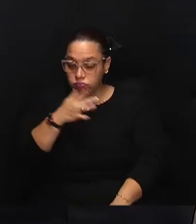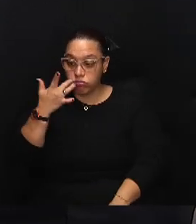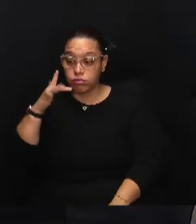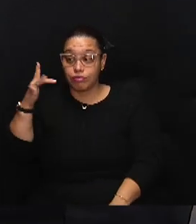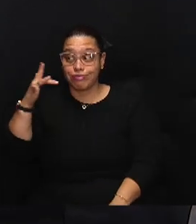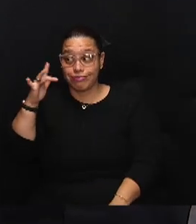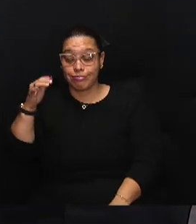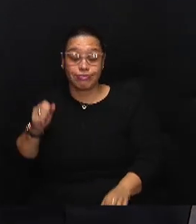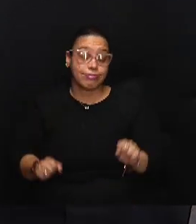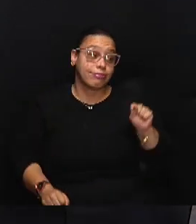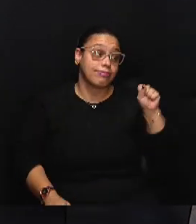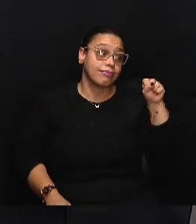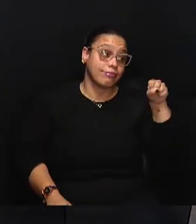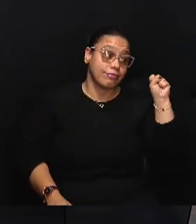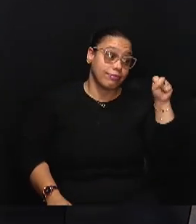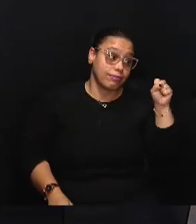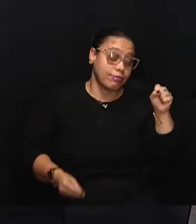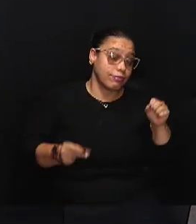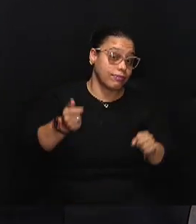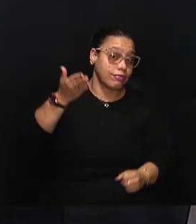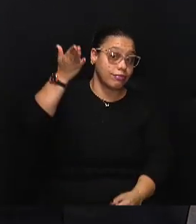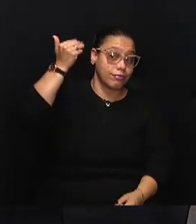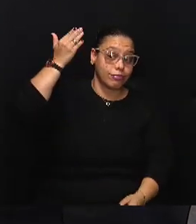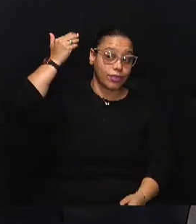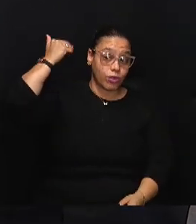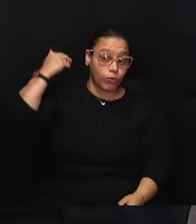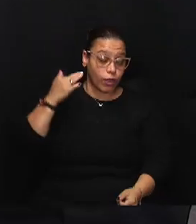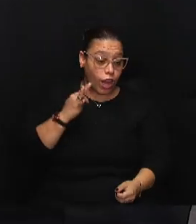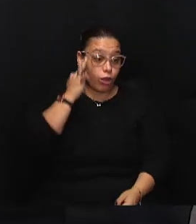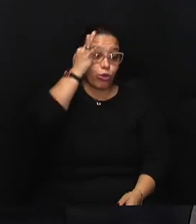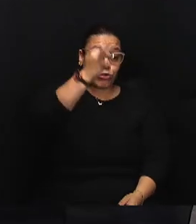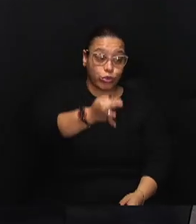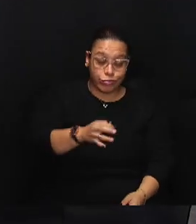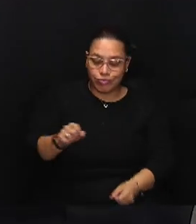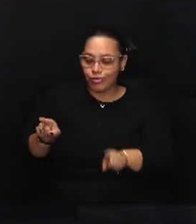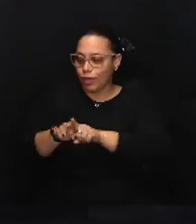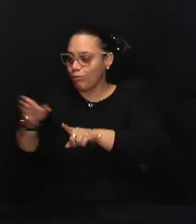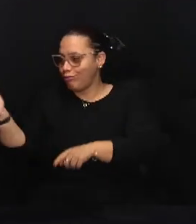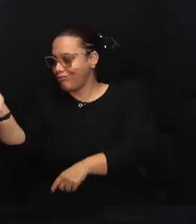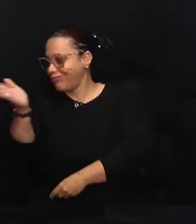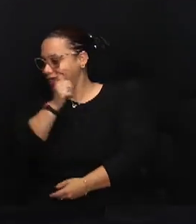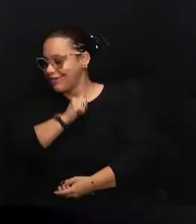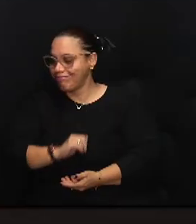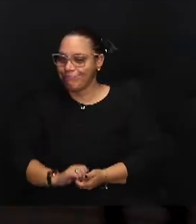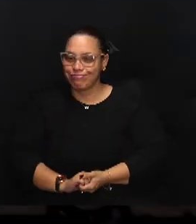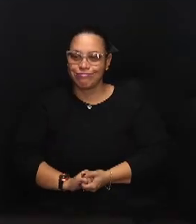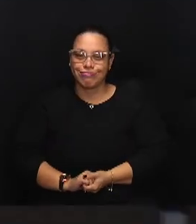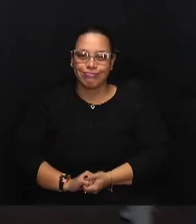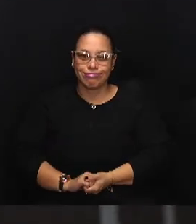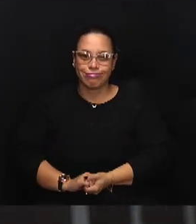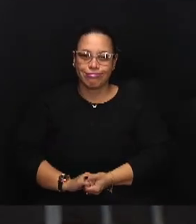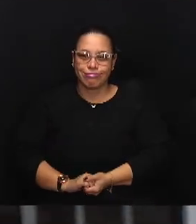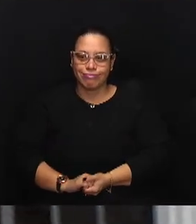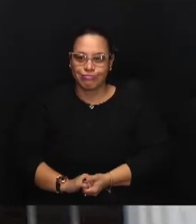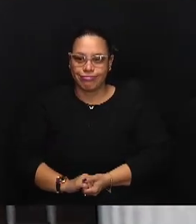né? Sim, são os nossos passados e os nossos futuros também, exatamente. Né? Então, bora lá? Vamos lá. Vamos lá.